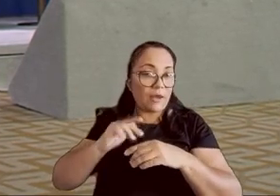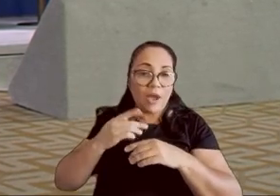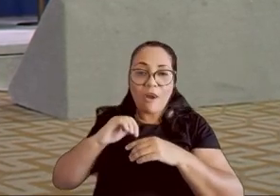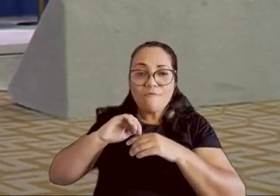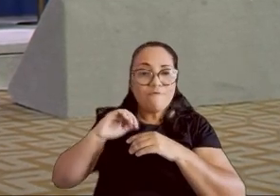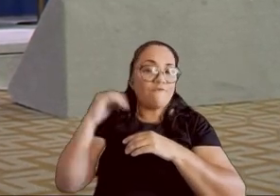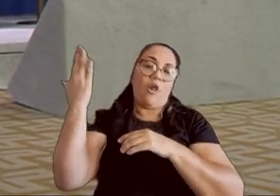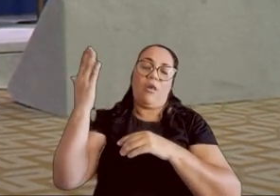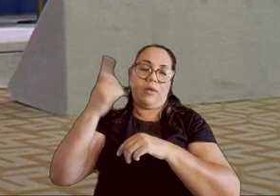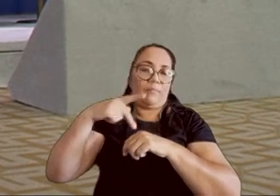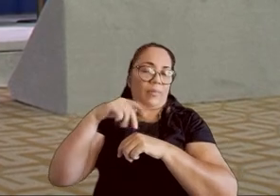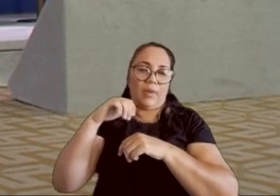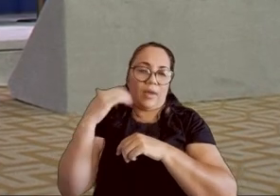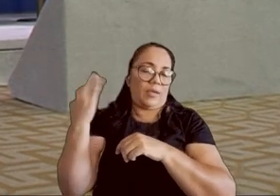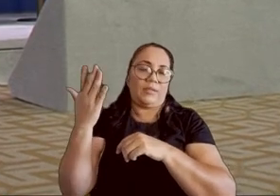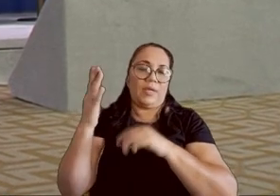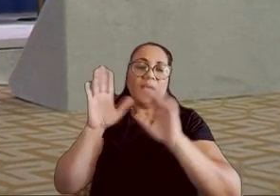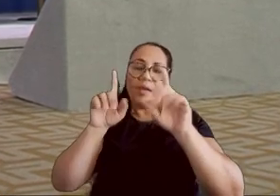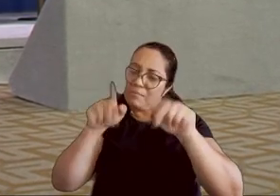o investidor na verdade